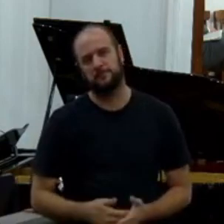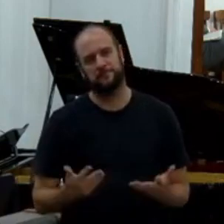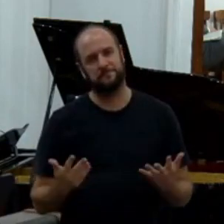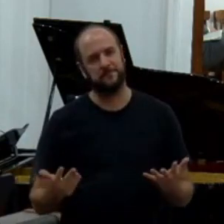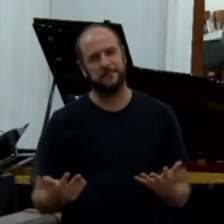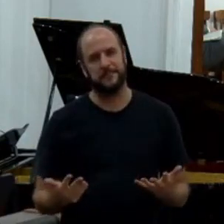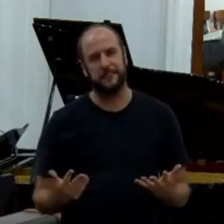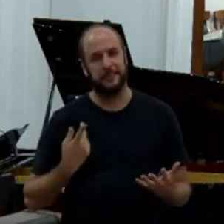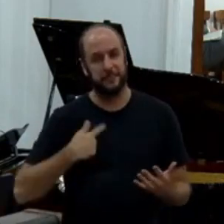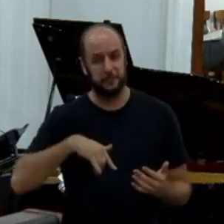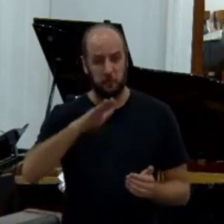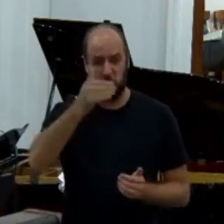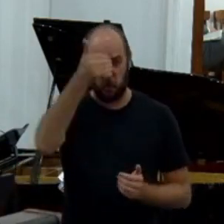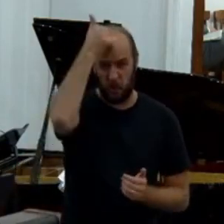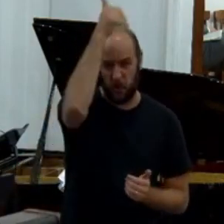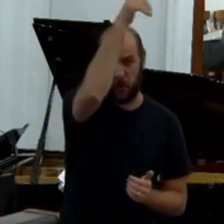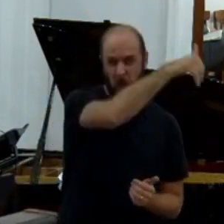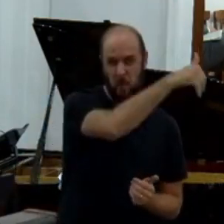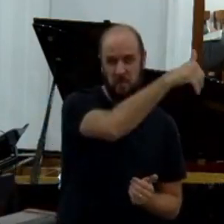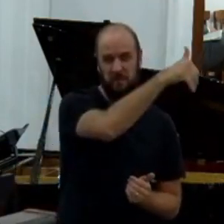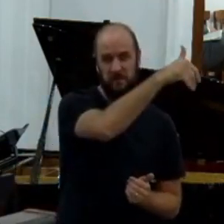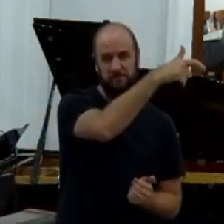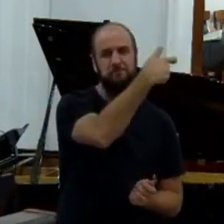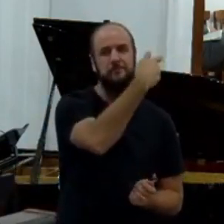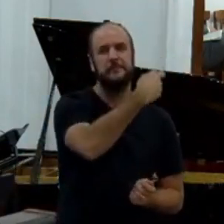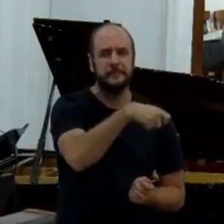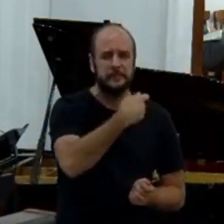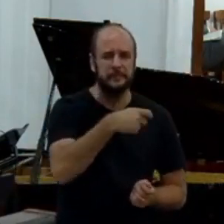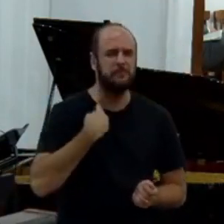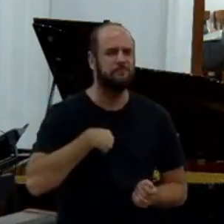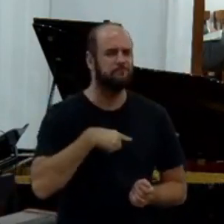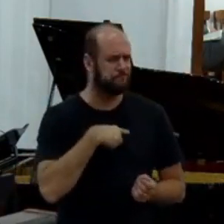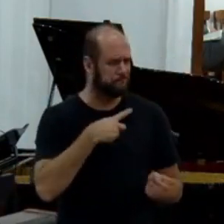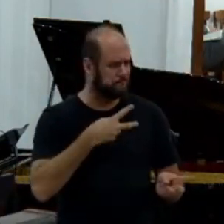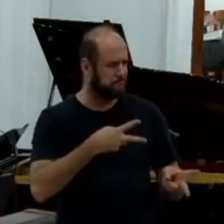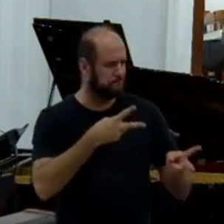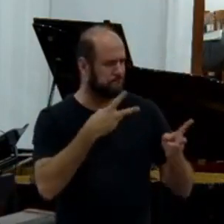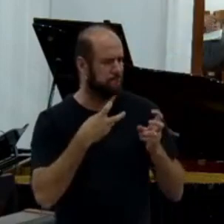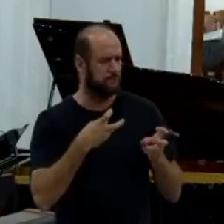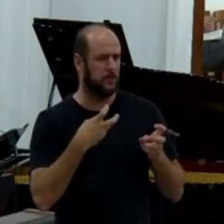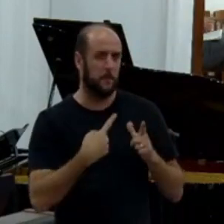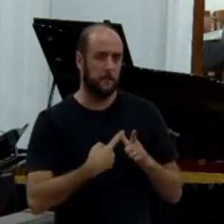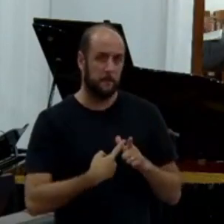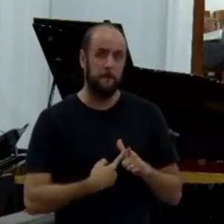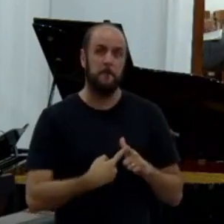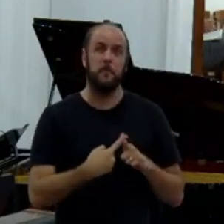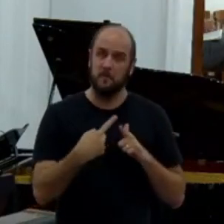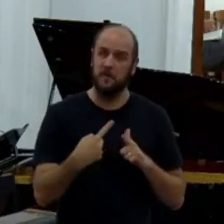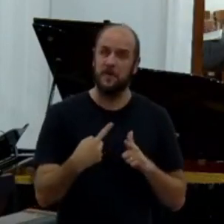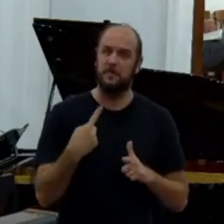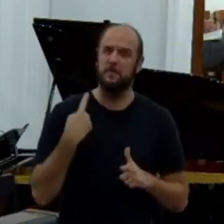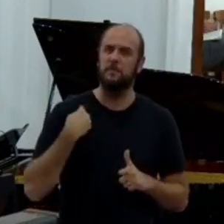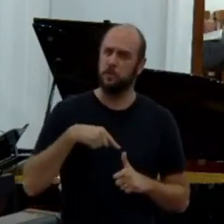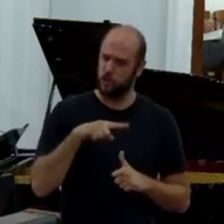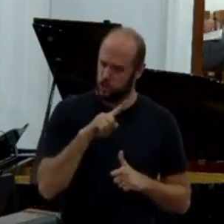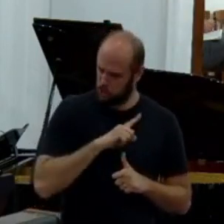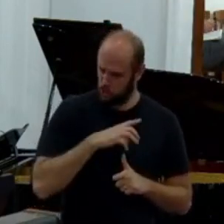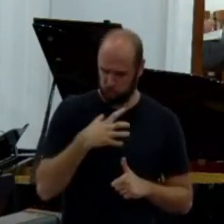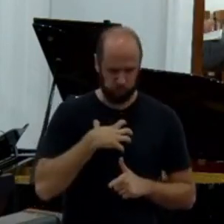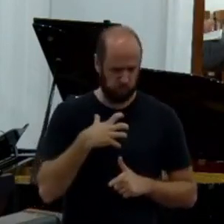Queridos, ao invés de culpar o outro, nós devemos reconhecer que o problema está em